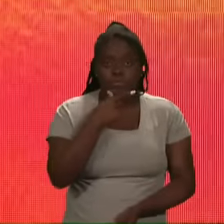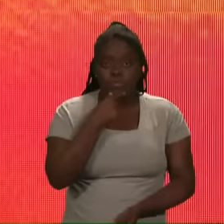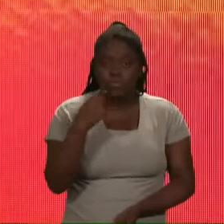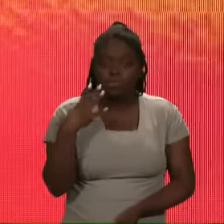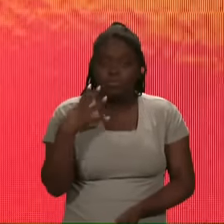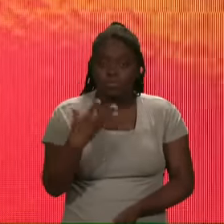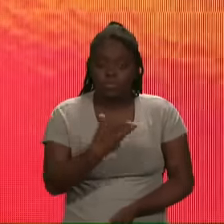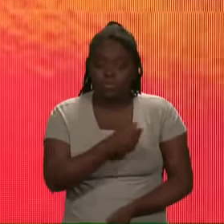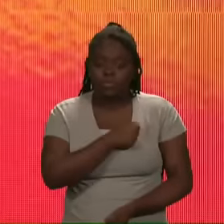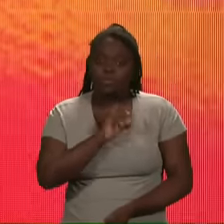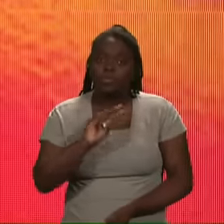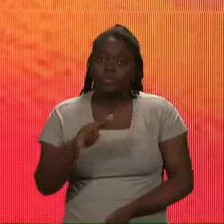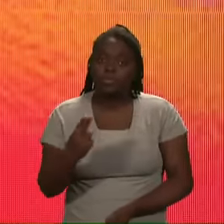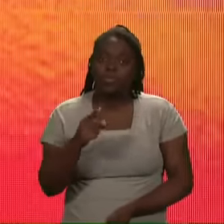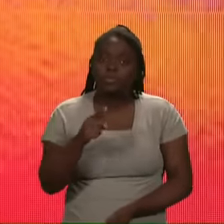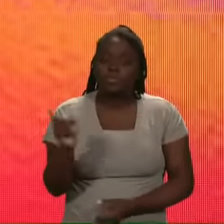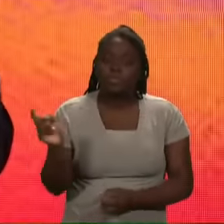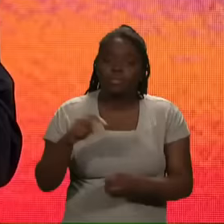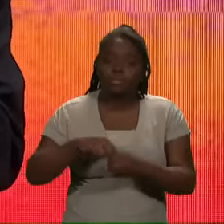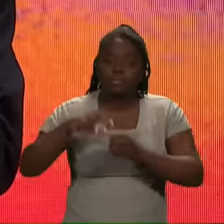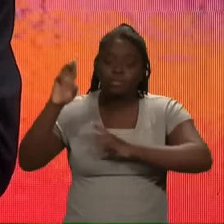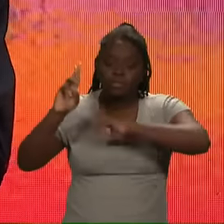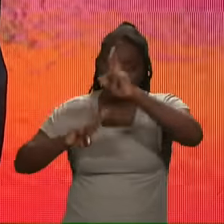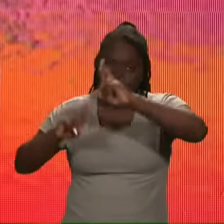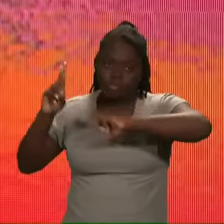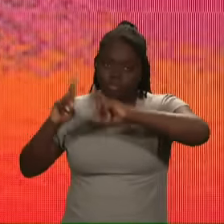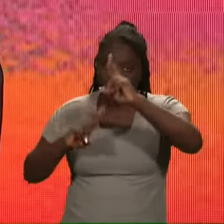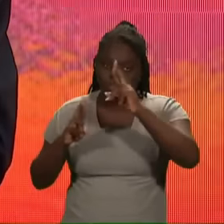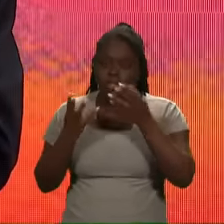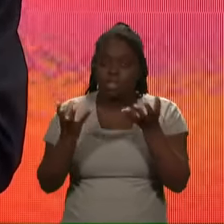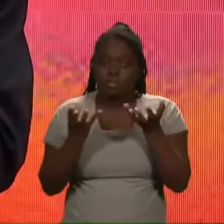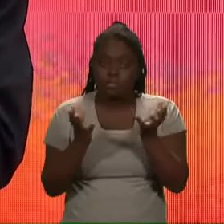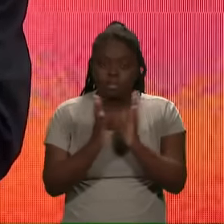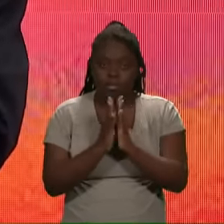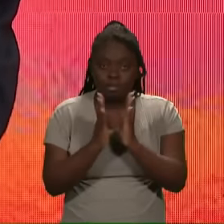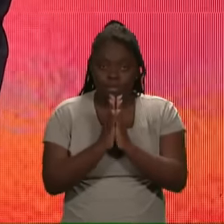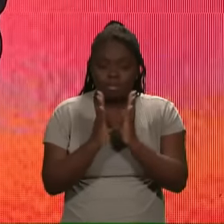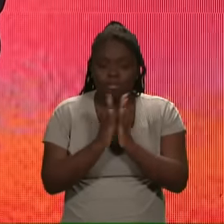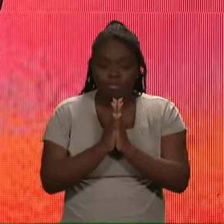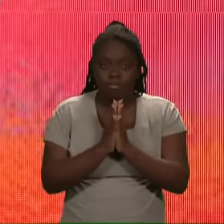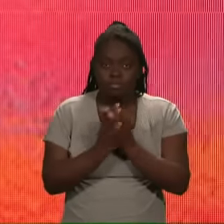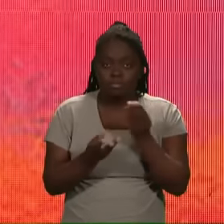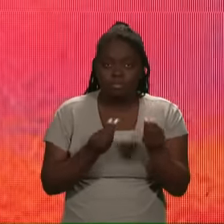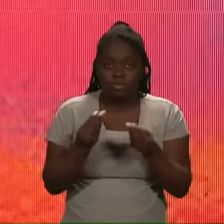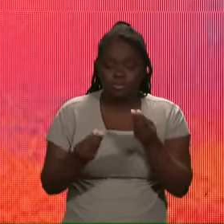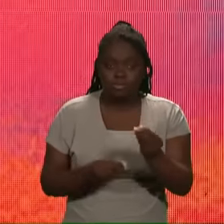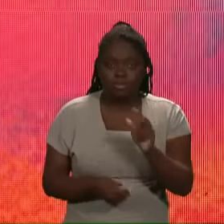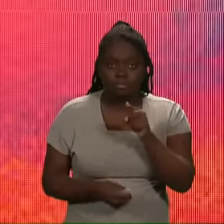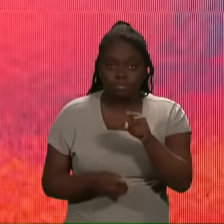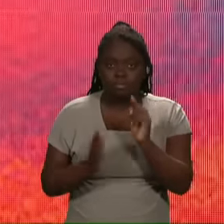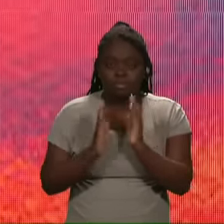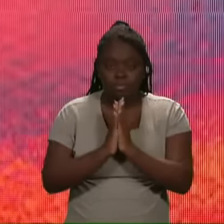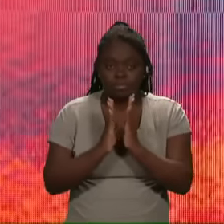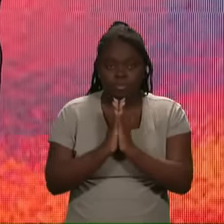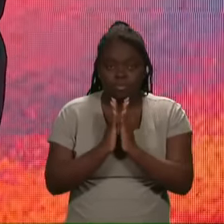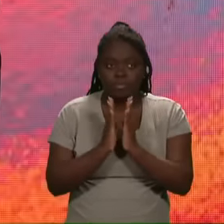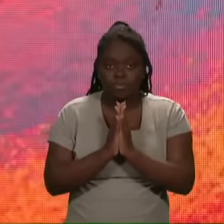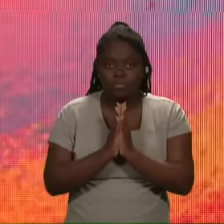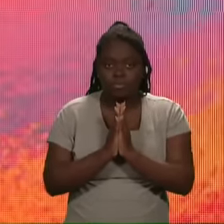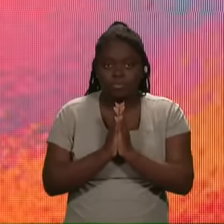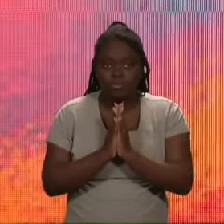ou você que se reconcilia com Ele, eu quero orar como se fosse você orando.